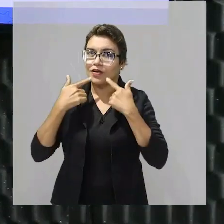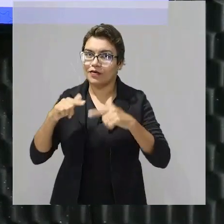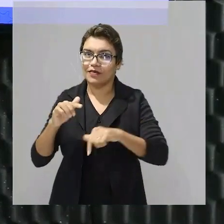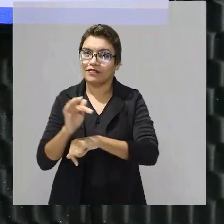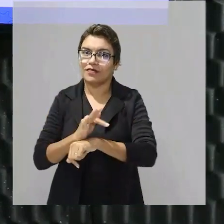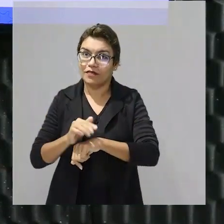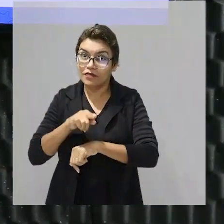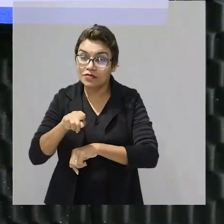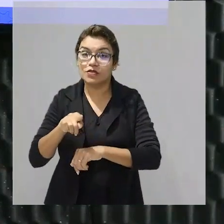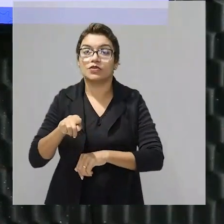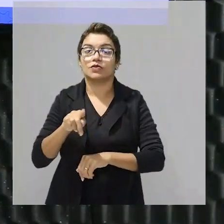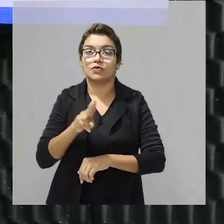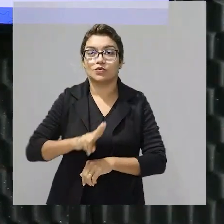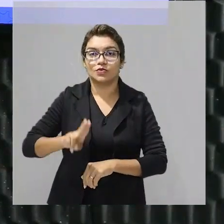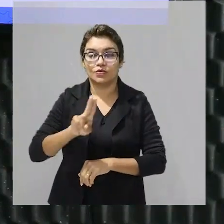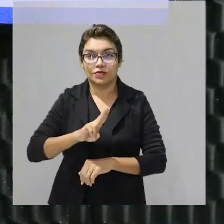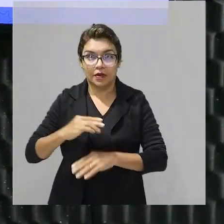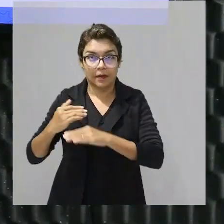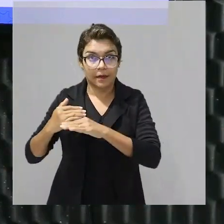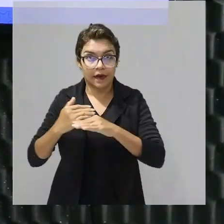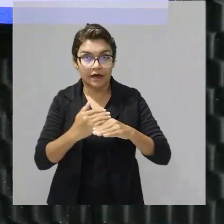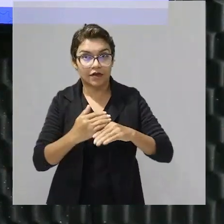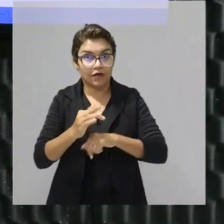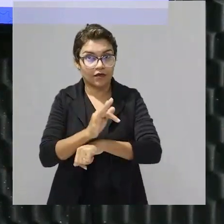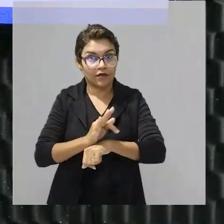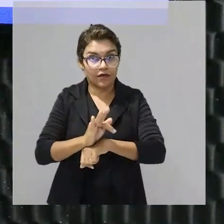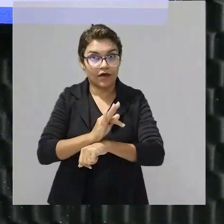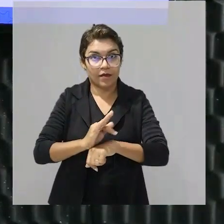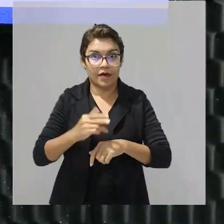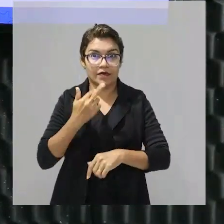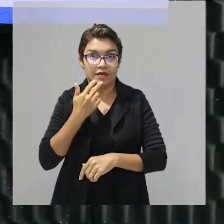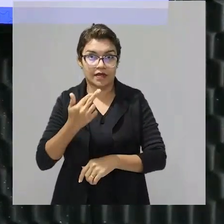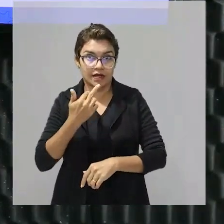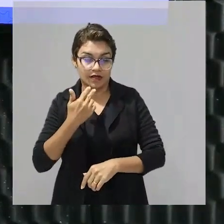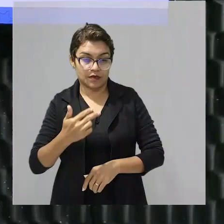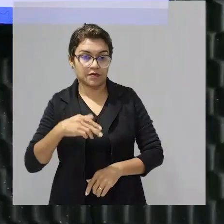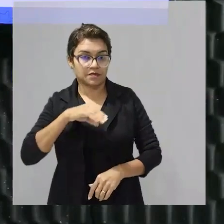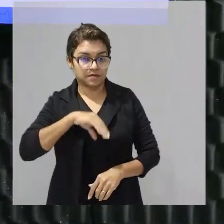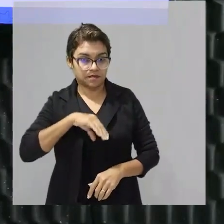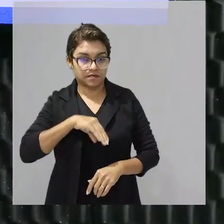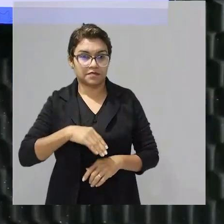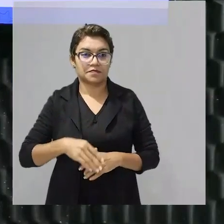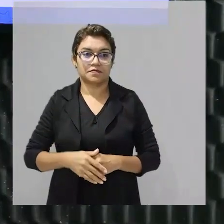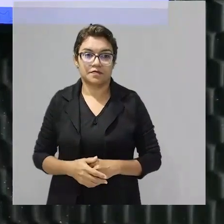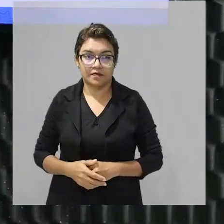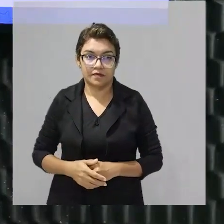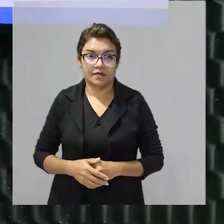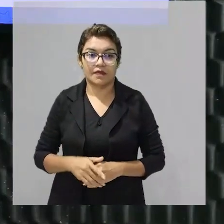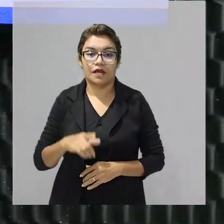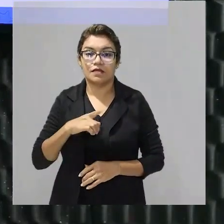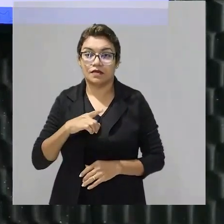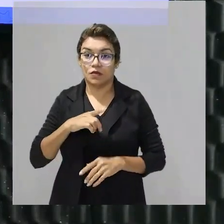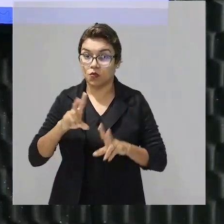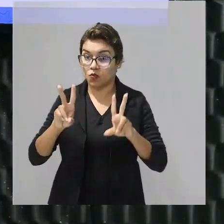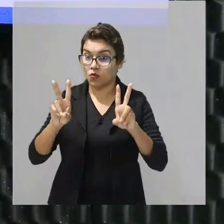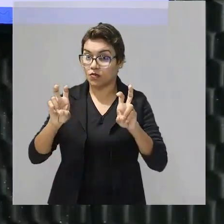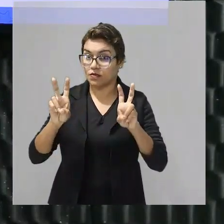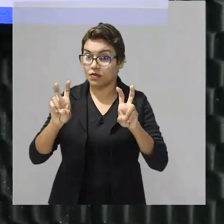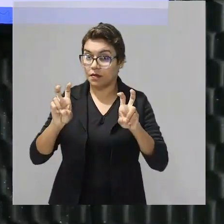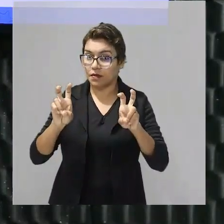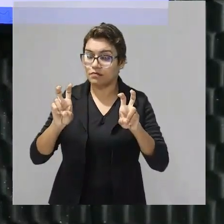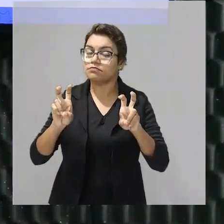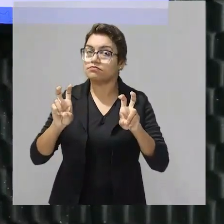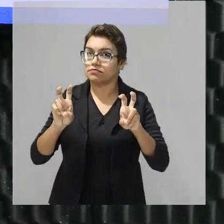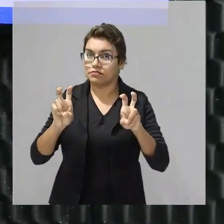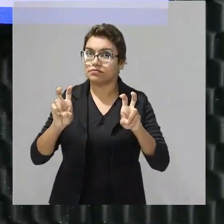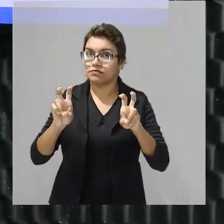a gente consegue tirar apenas desse trechinho? Olha só, ele diz que nós temos que redigir um texto sobre qual